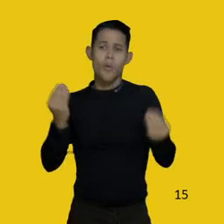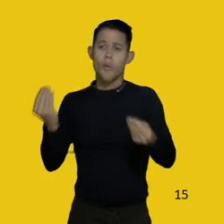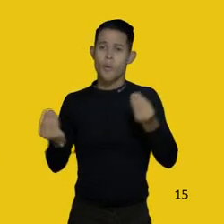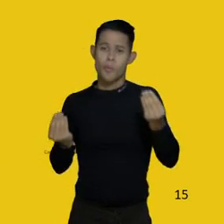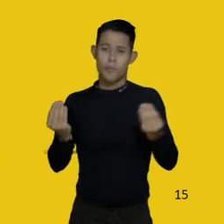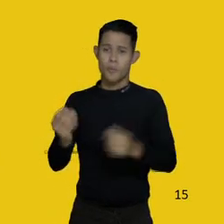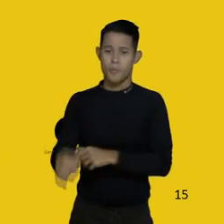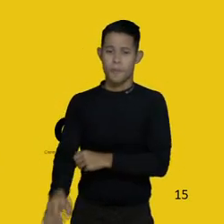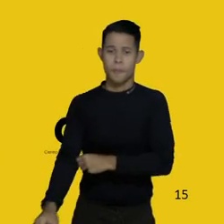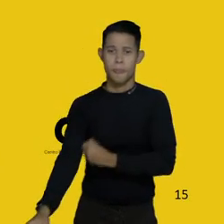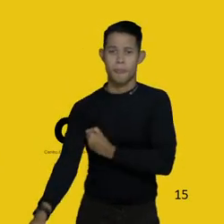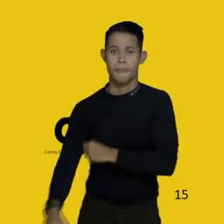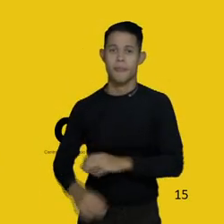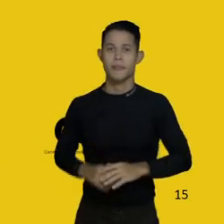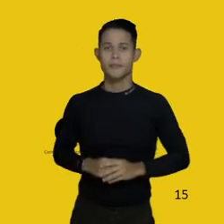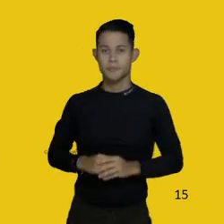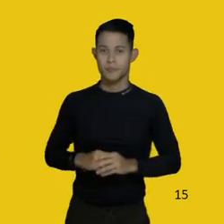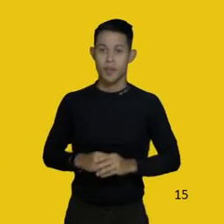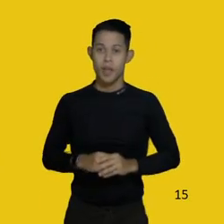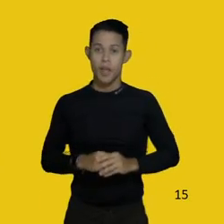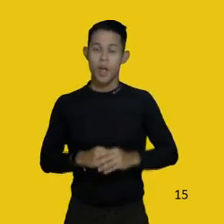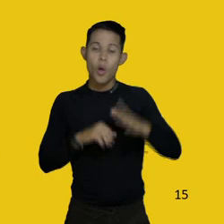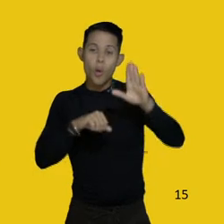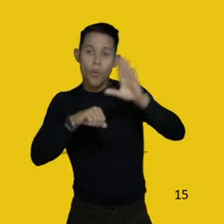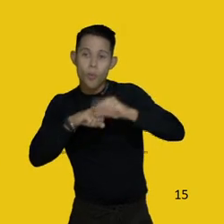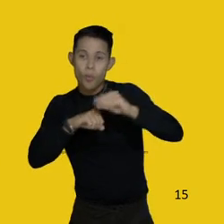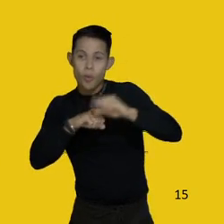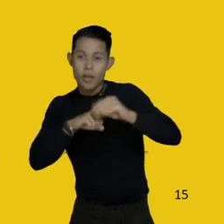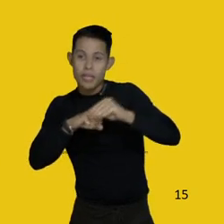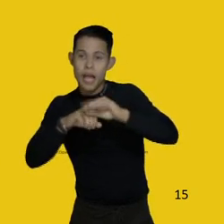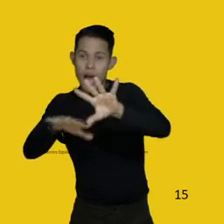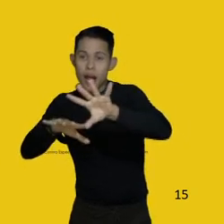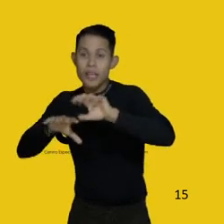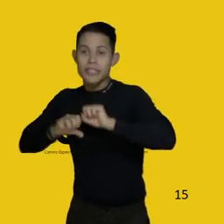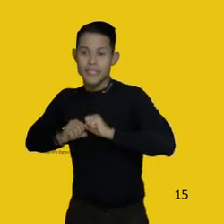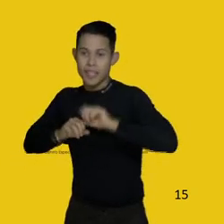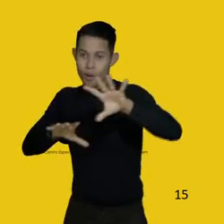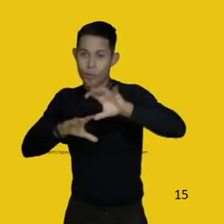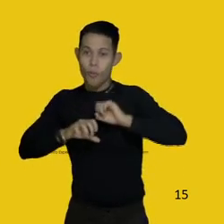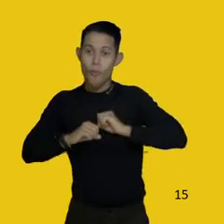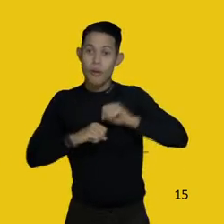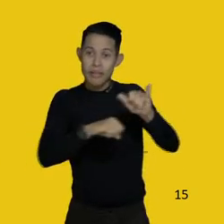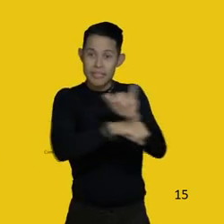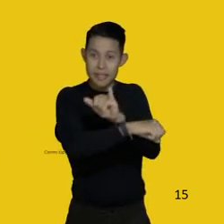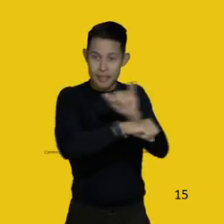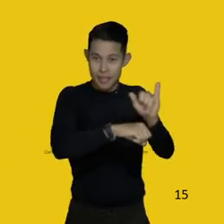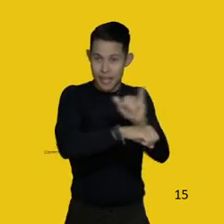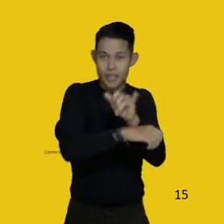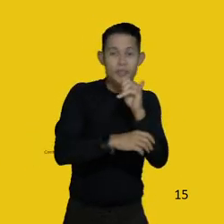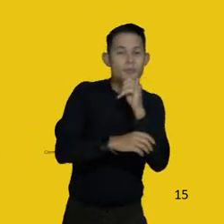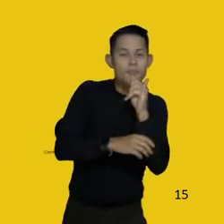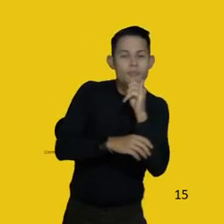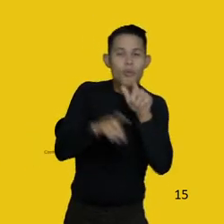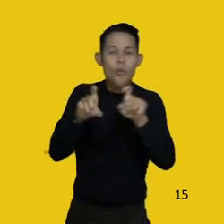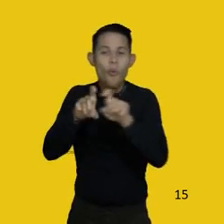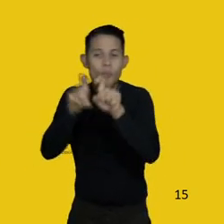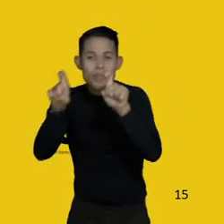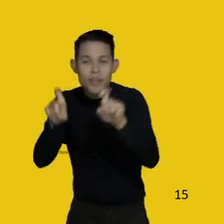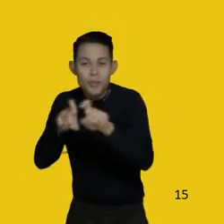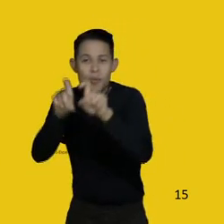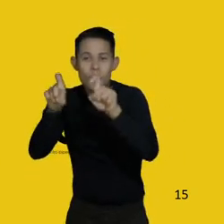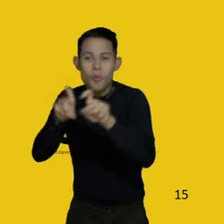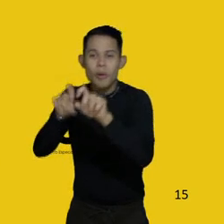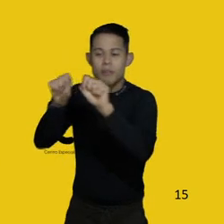Eh aquisição de conhecimento por outros meios né então a gente usar muitos programas de computador né